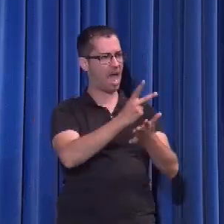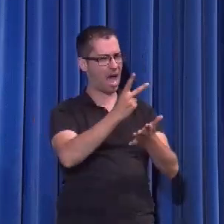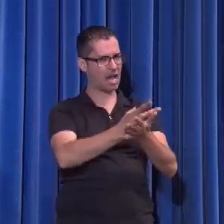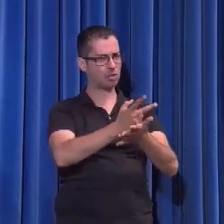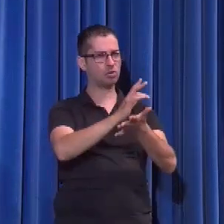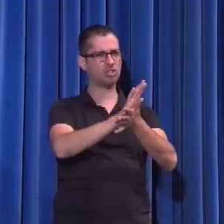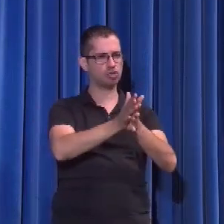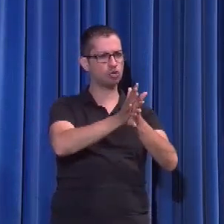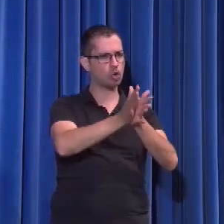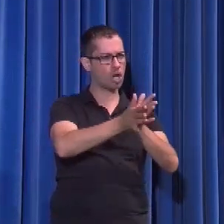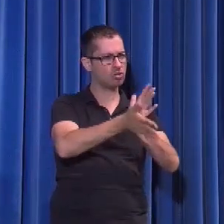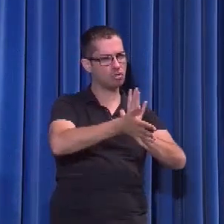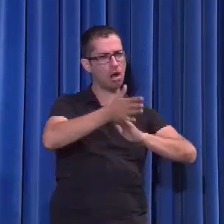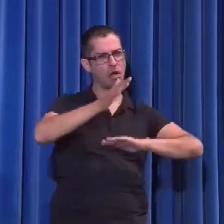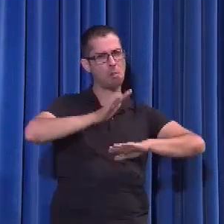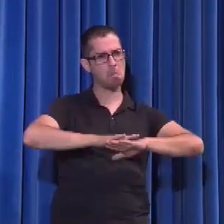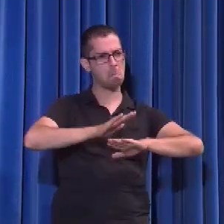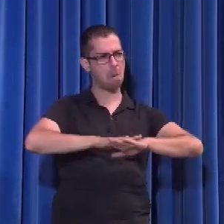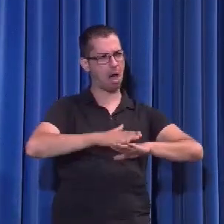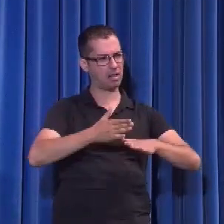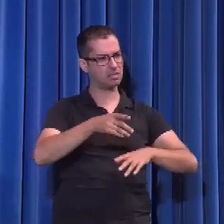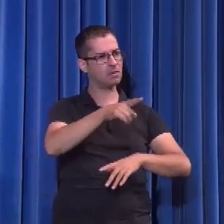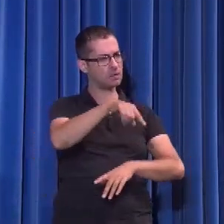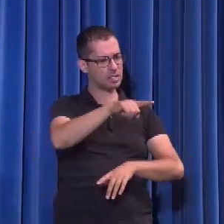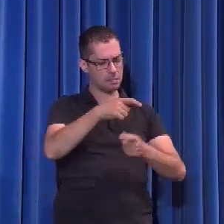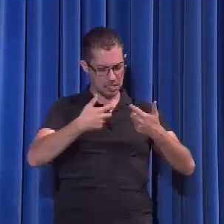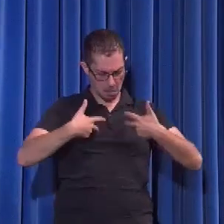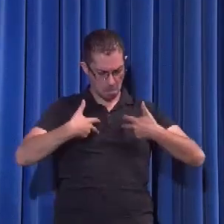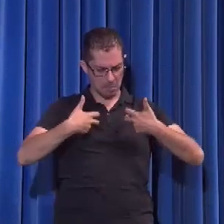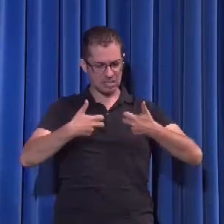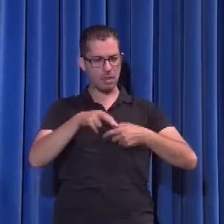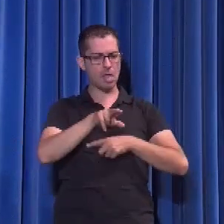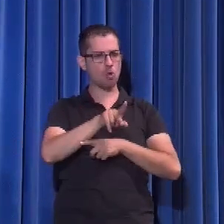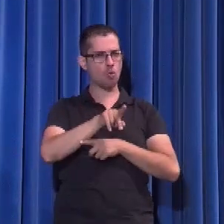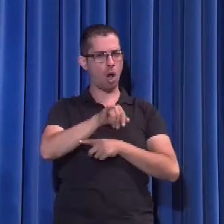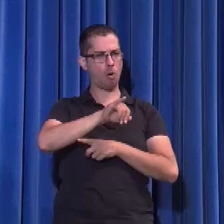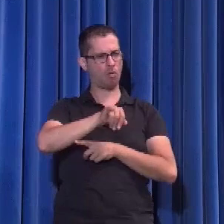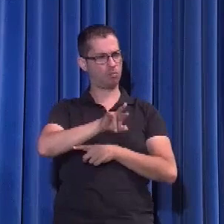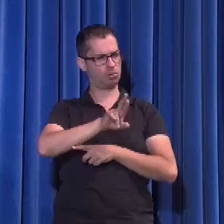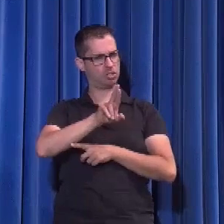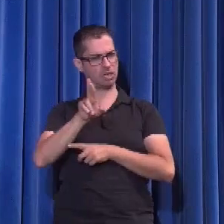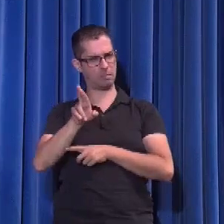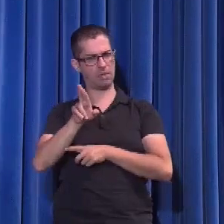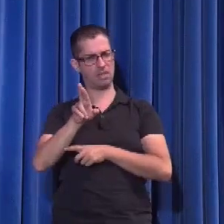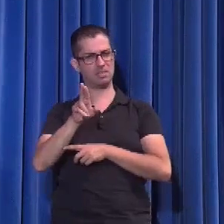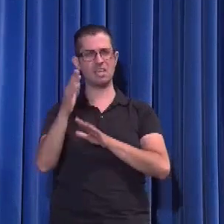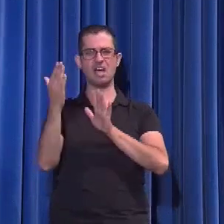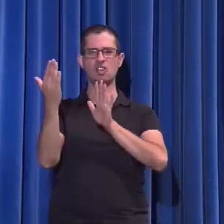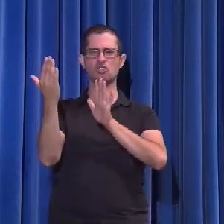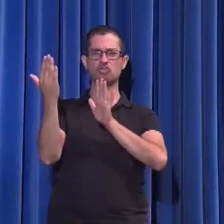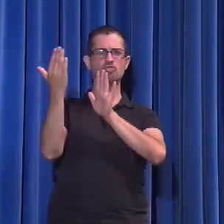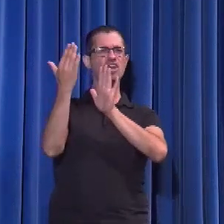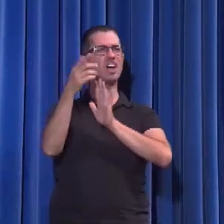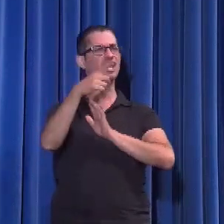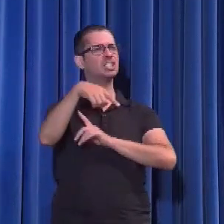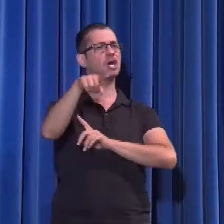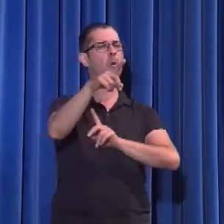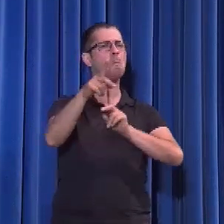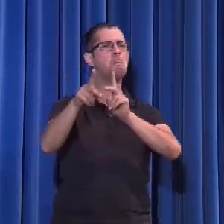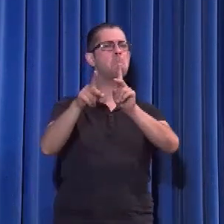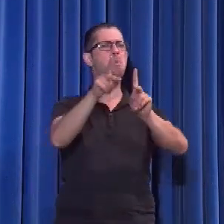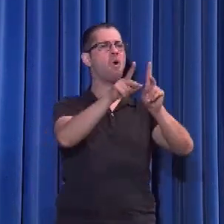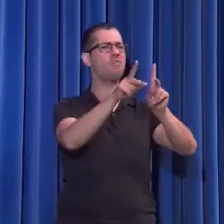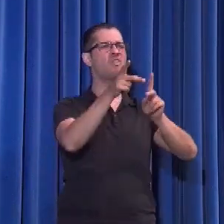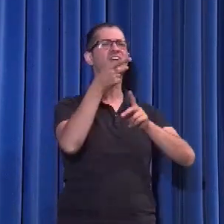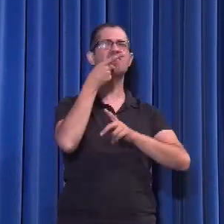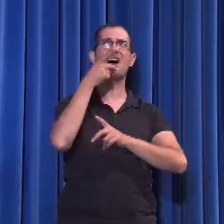vez mais. Você precisa se ver como o profeta Jeremias, diante de um povo que está dizendo: não